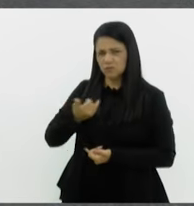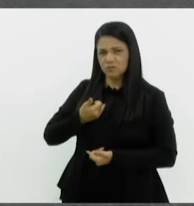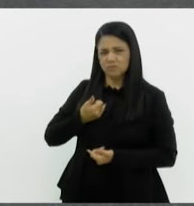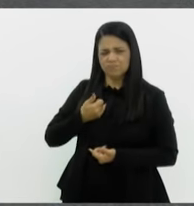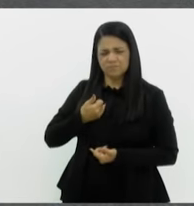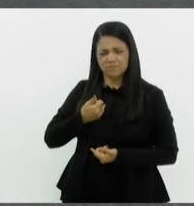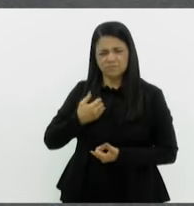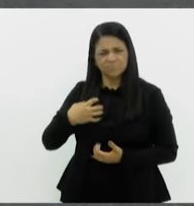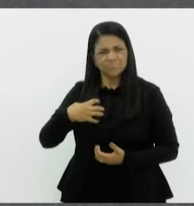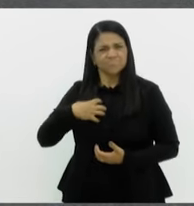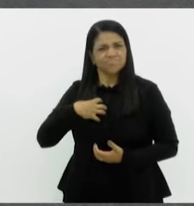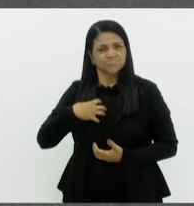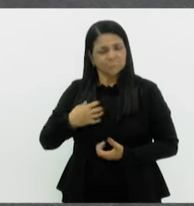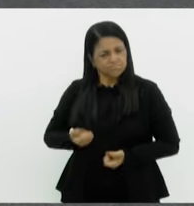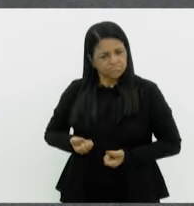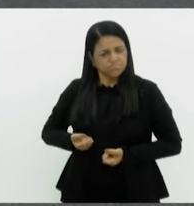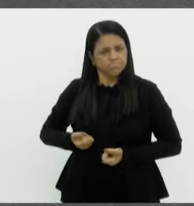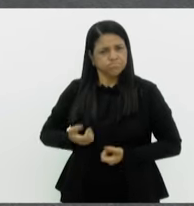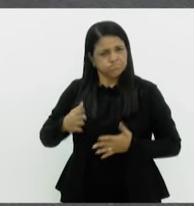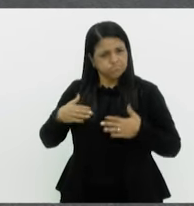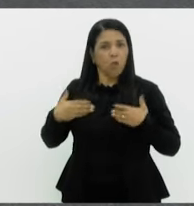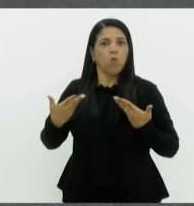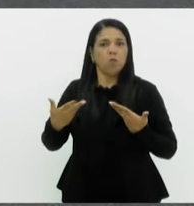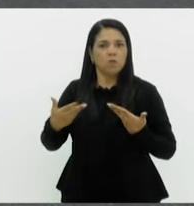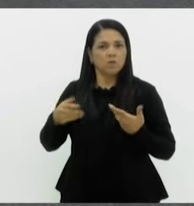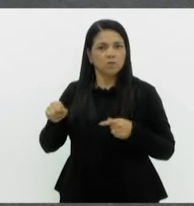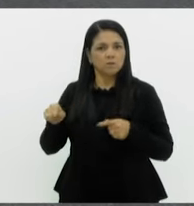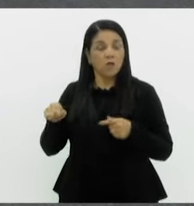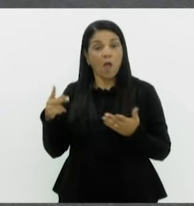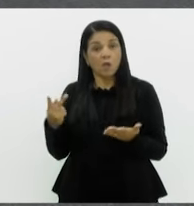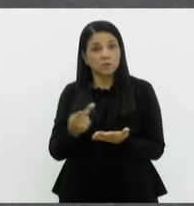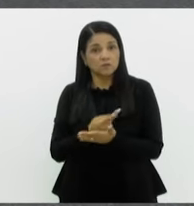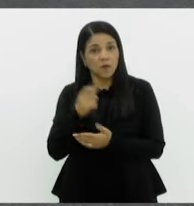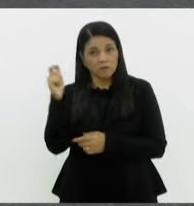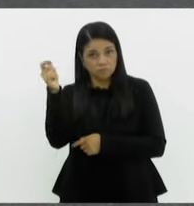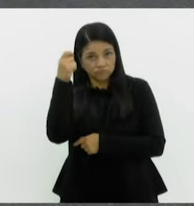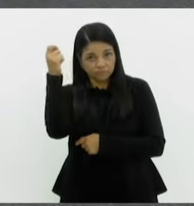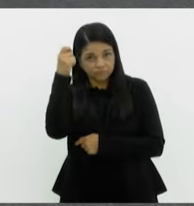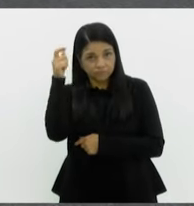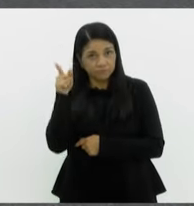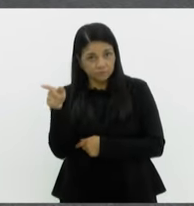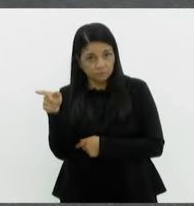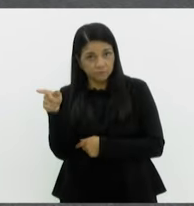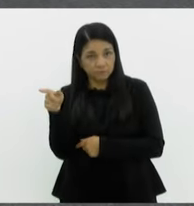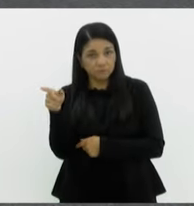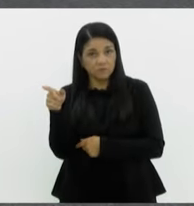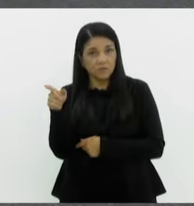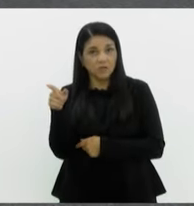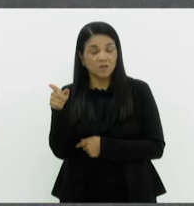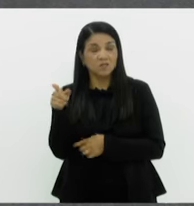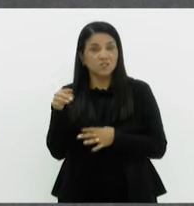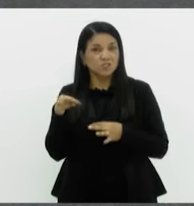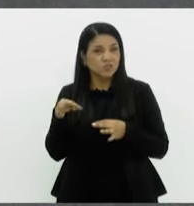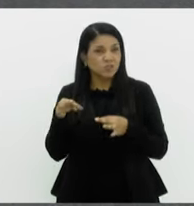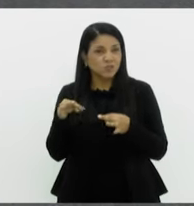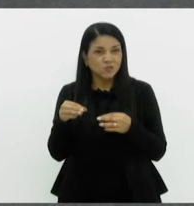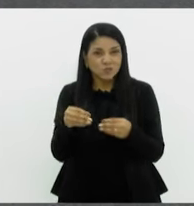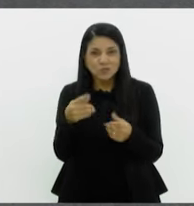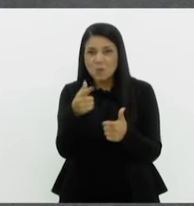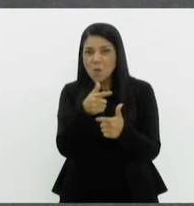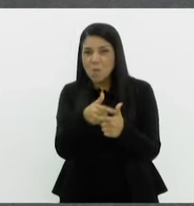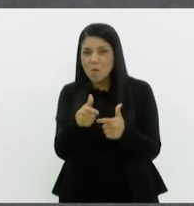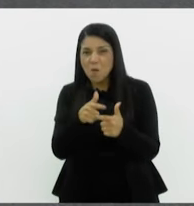assim extremamente chocada de uma situação que está ocorrendo no Rio Grande do Sul, né, em toda a situação de